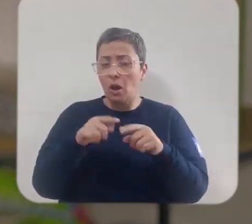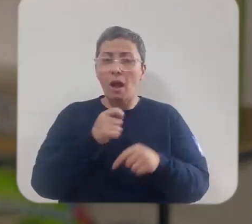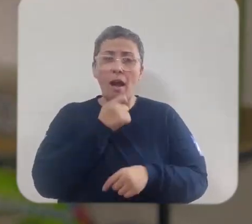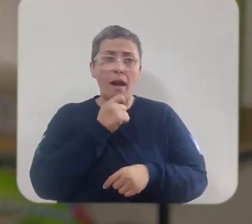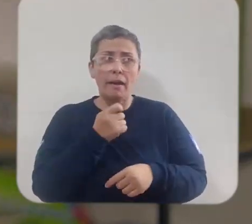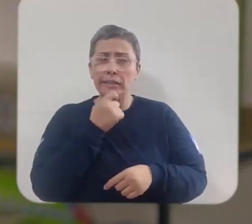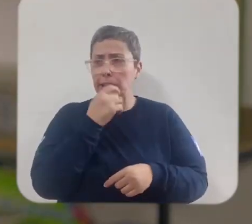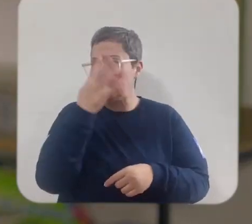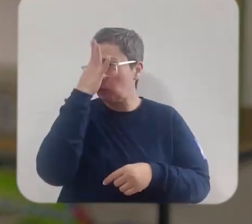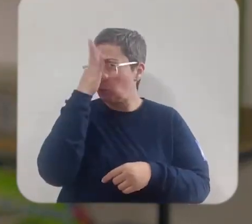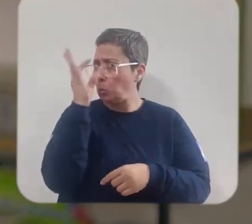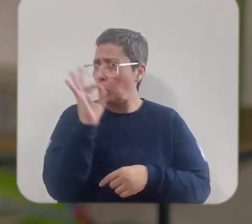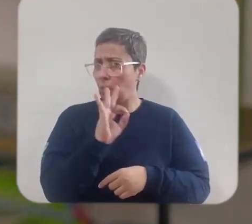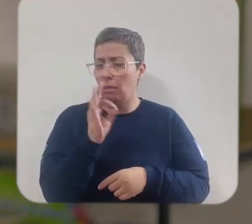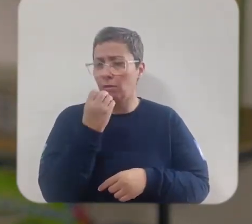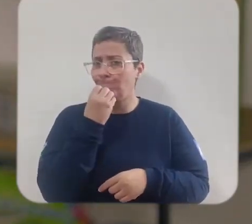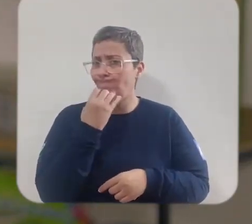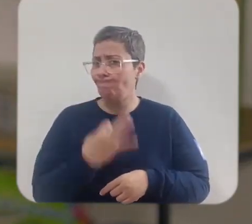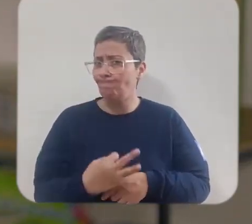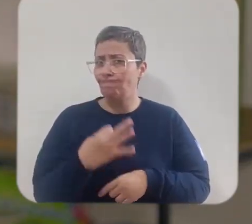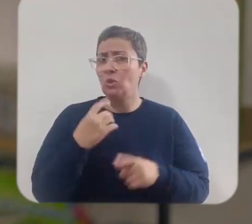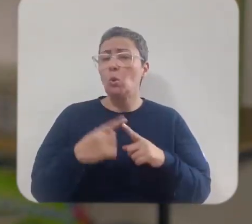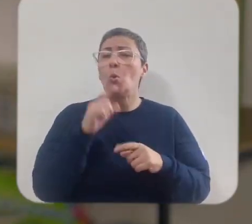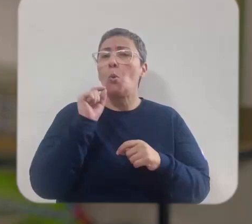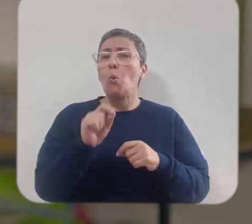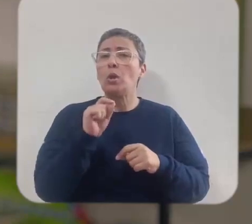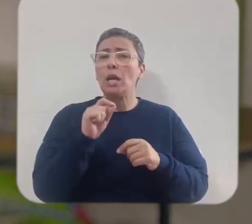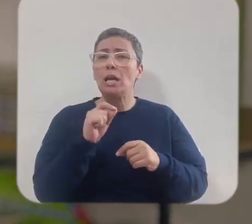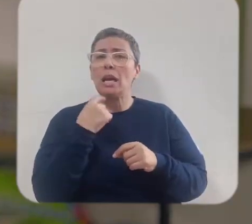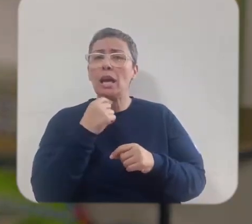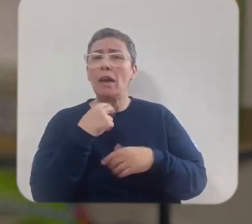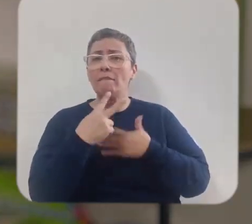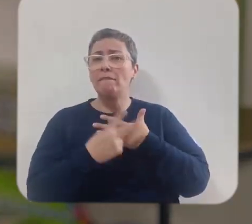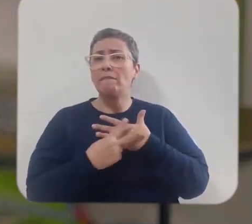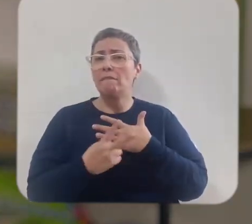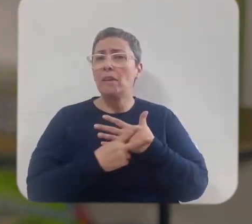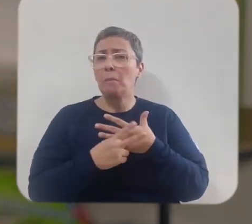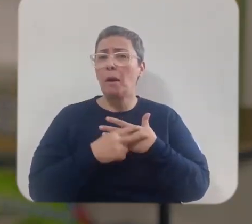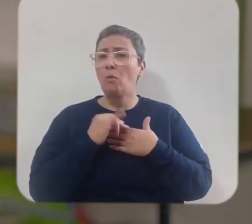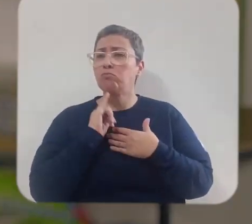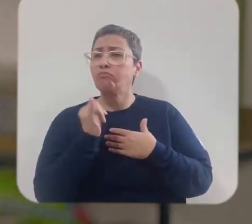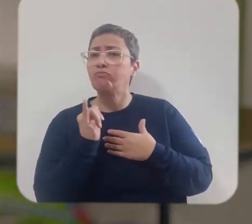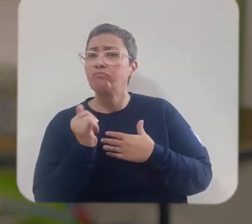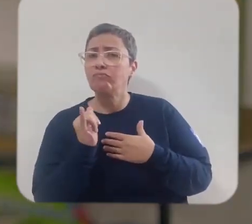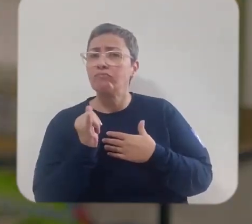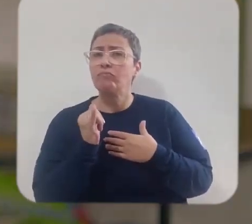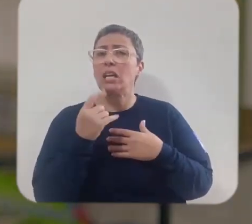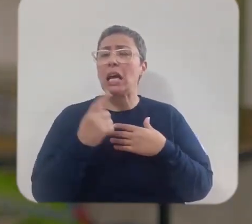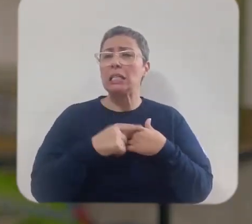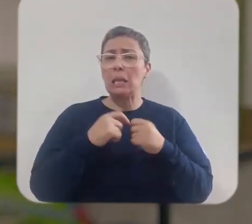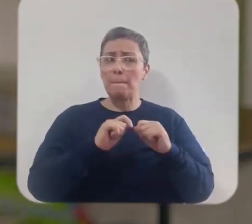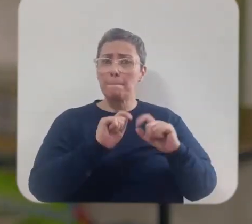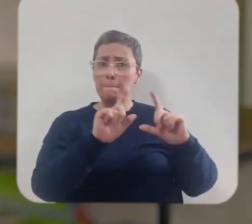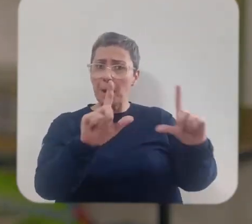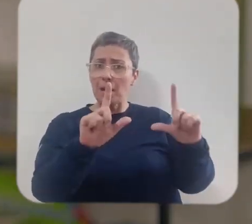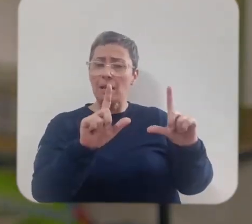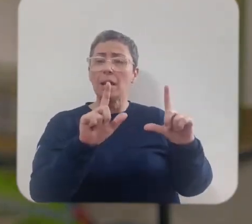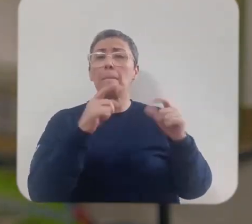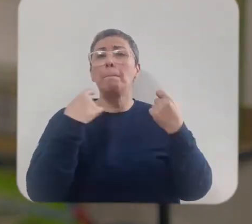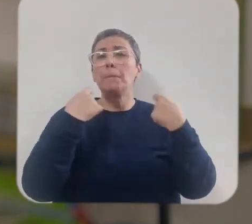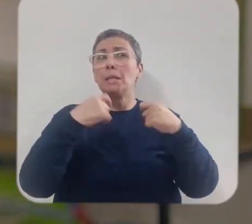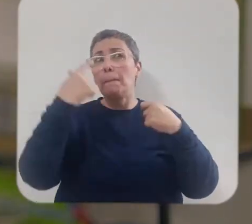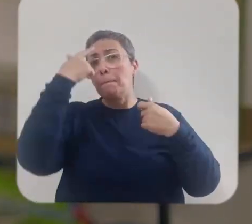que não compreendem ainda este verbal, aquilo que eu estou falando, estas